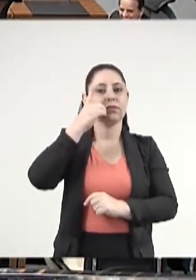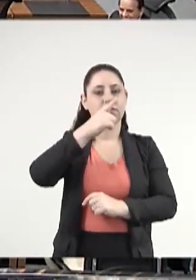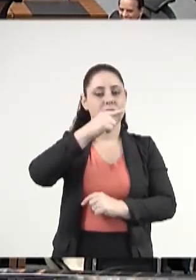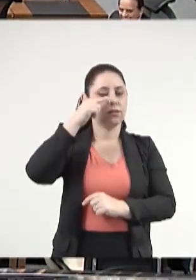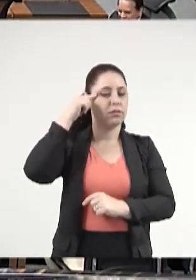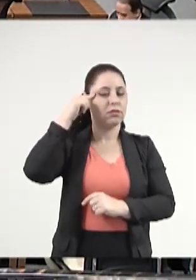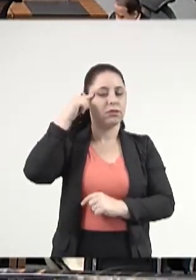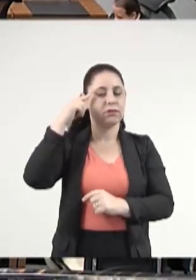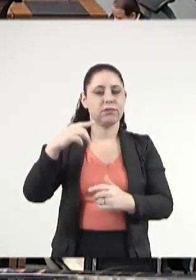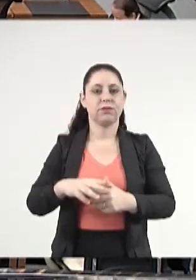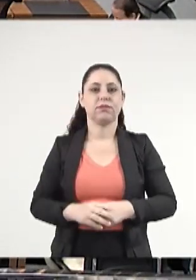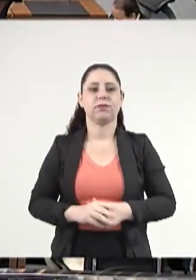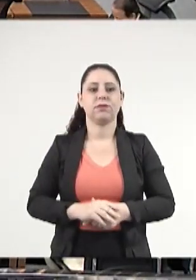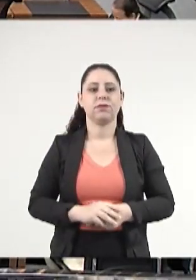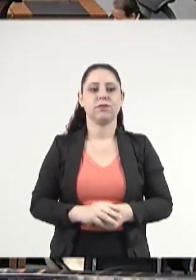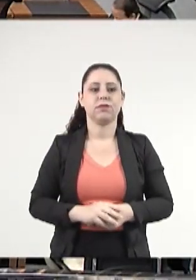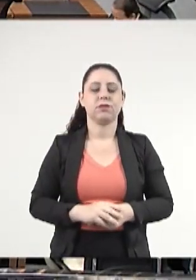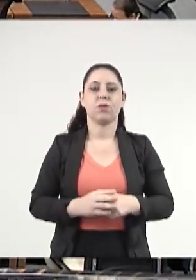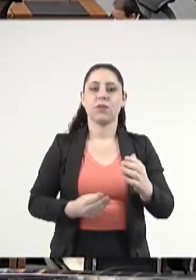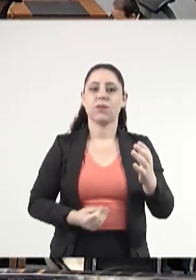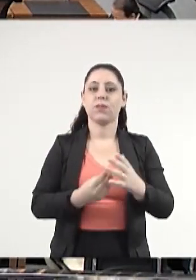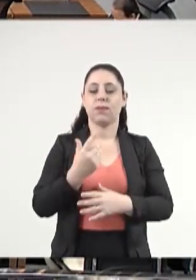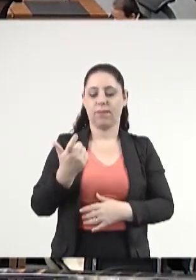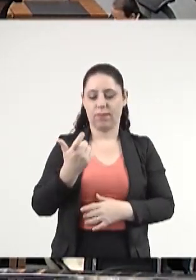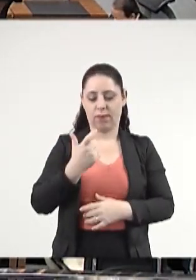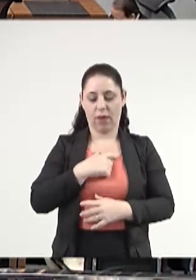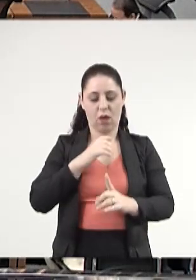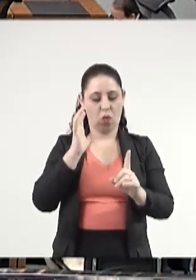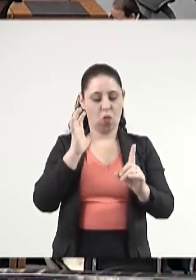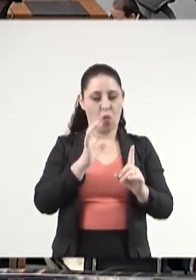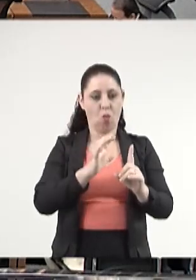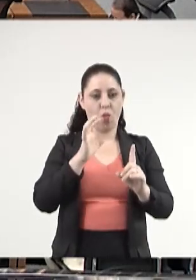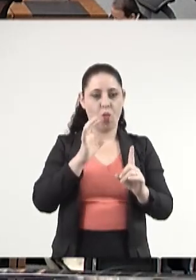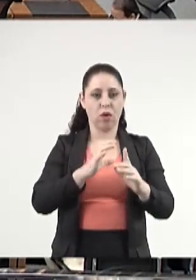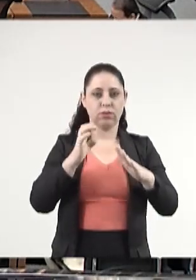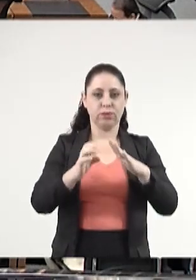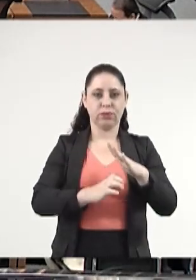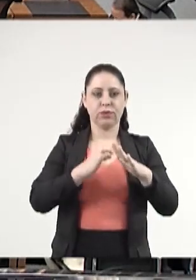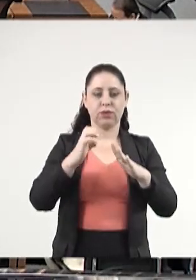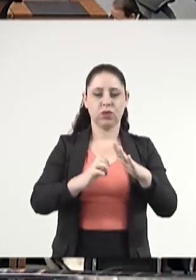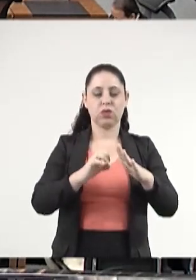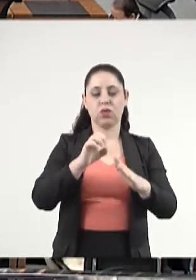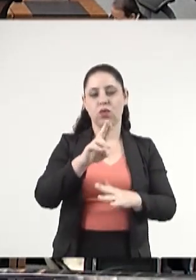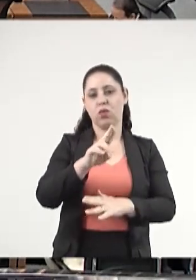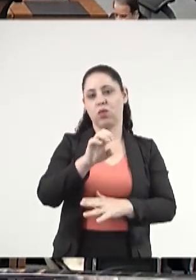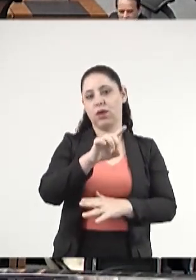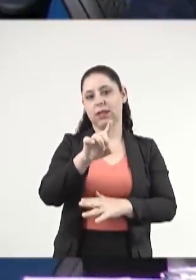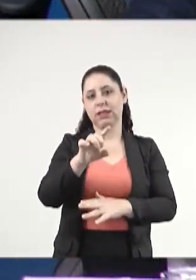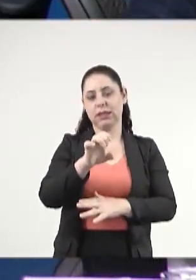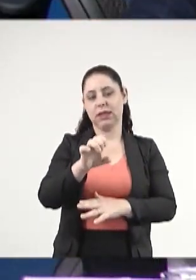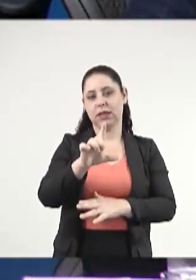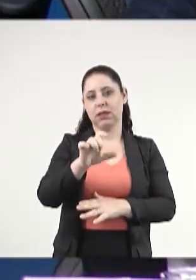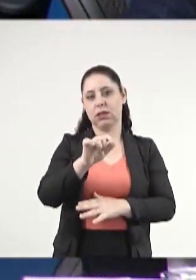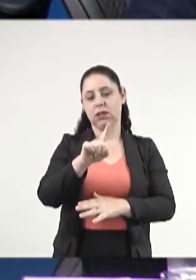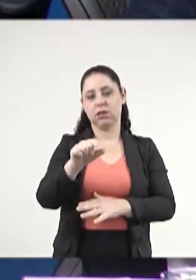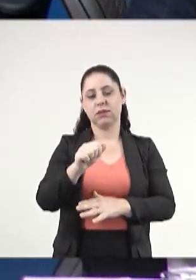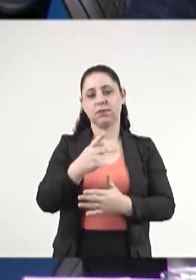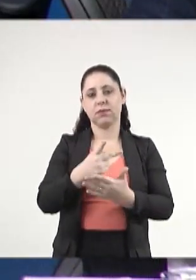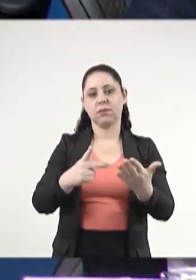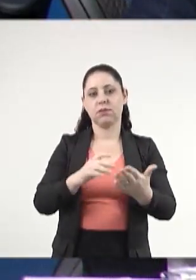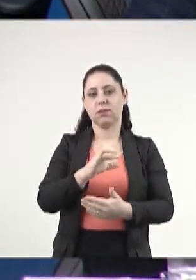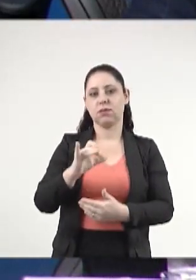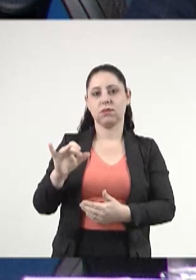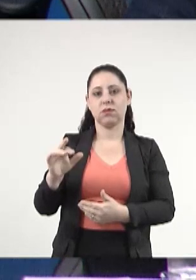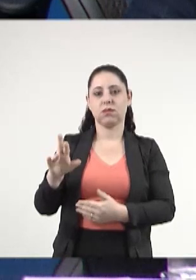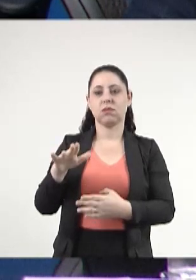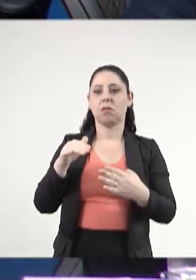Roberto Rachioca. Institui a comenda do mérito legislativo empreendedor Uez Elias Aran. Parecer da Comissão de Constituição, Justiça e